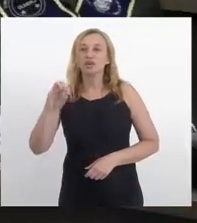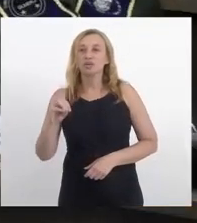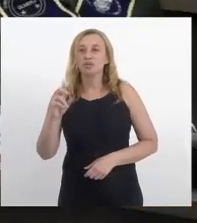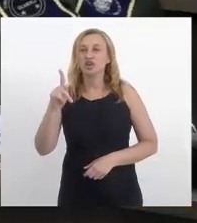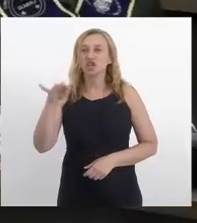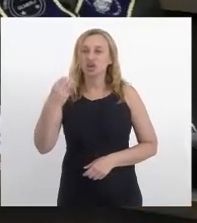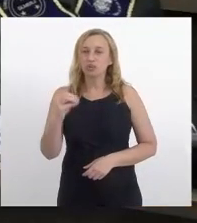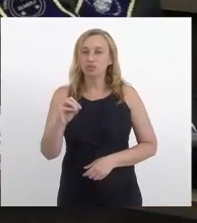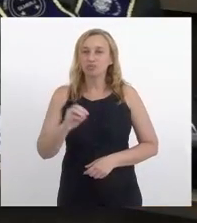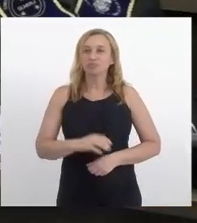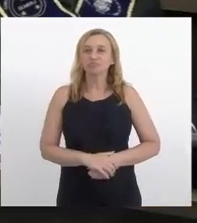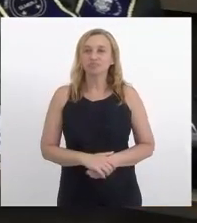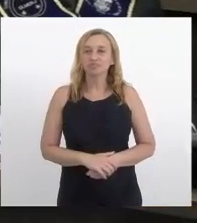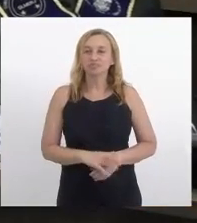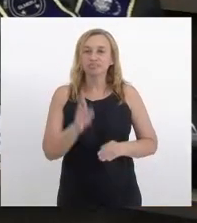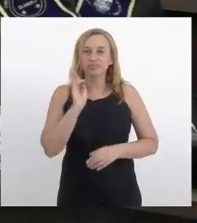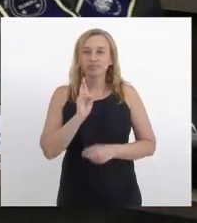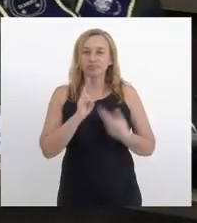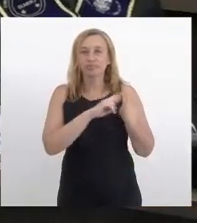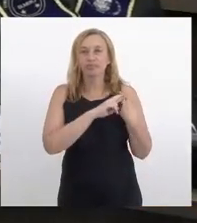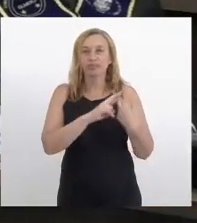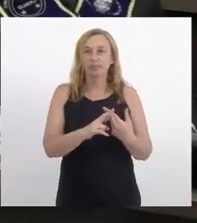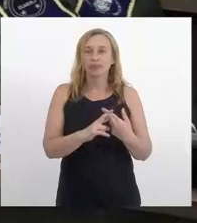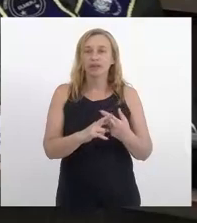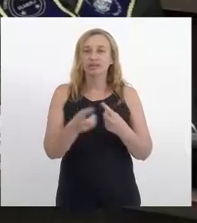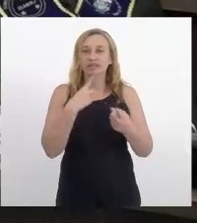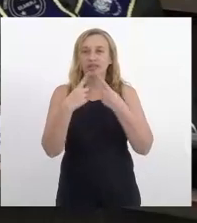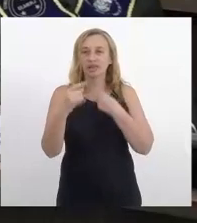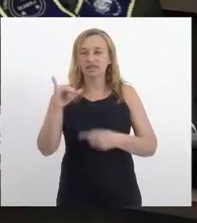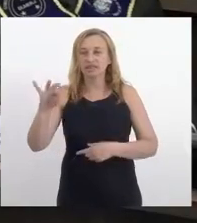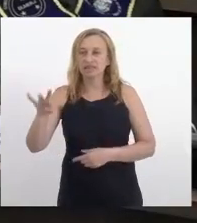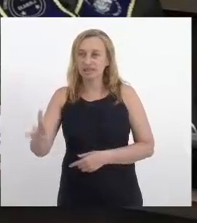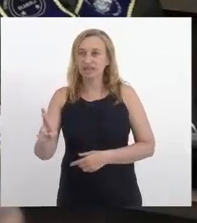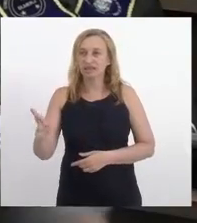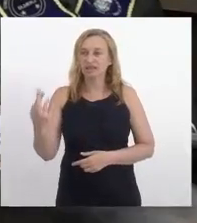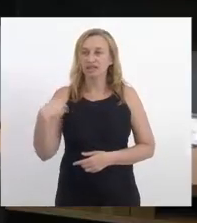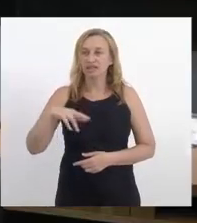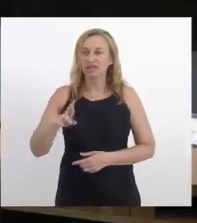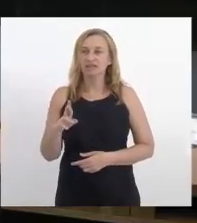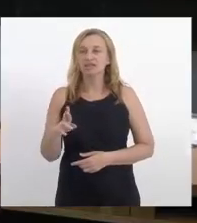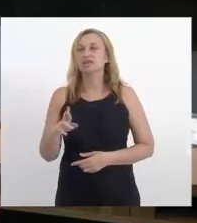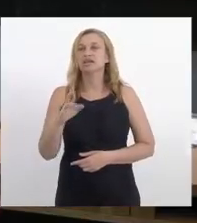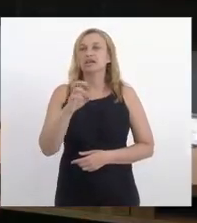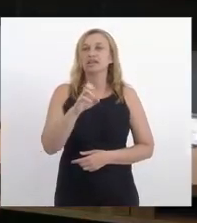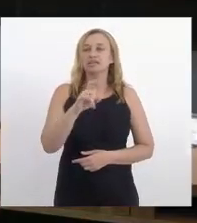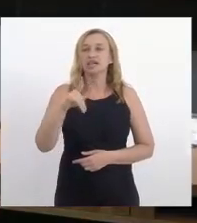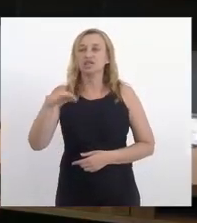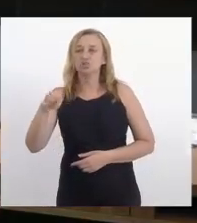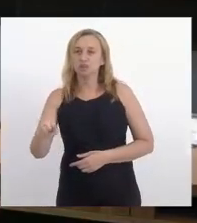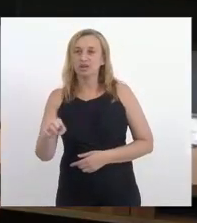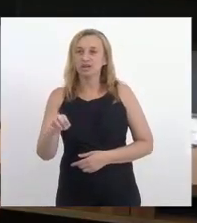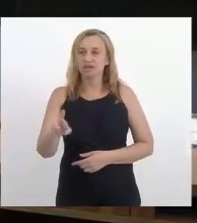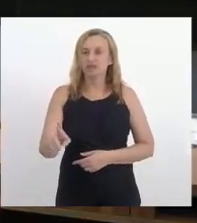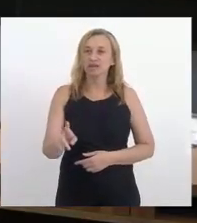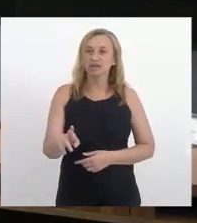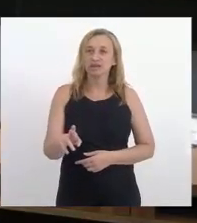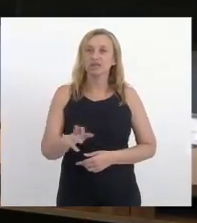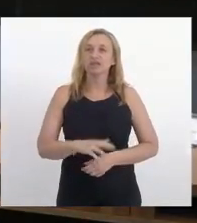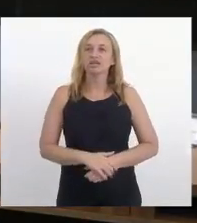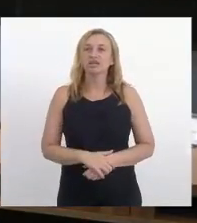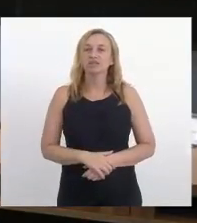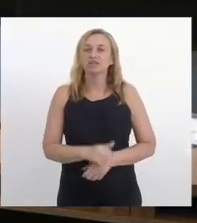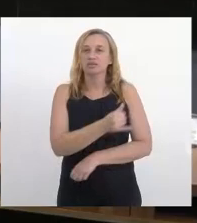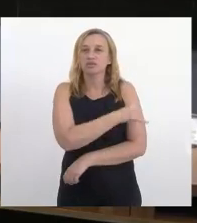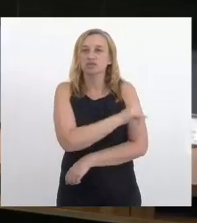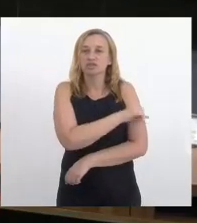Pinheiro, responsável do diálogo interreligioso da Assembleia Espiritual Local dos Barrais, do